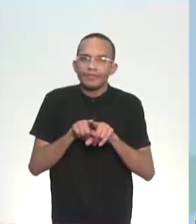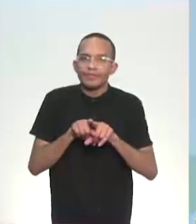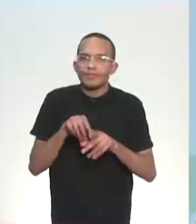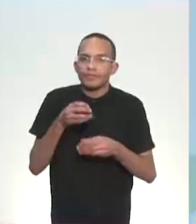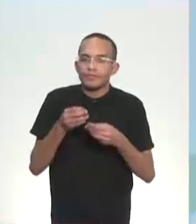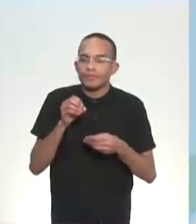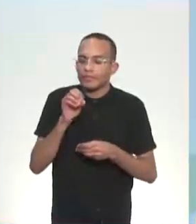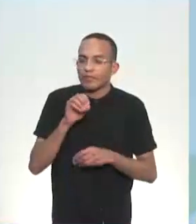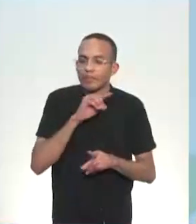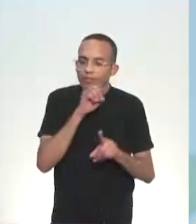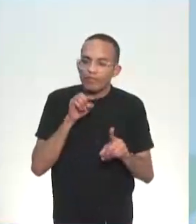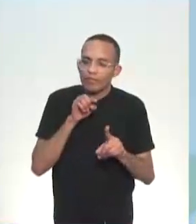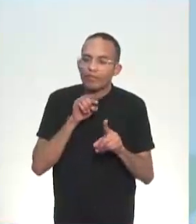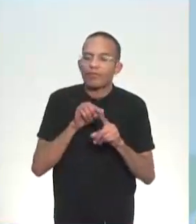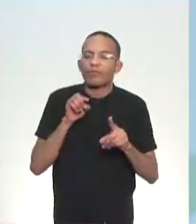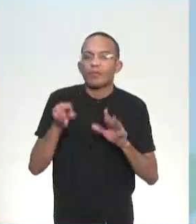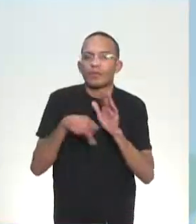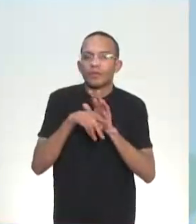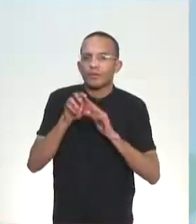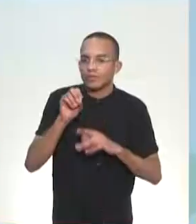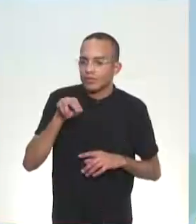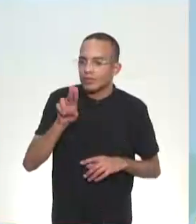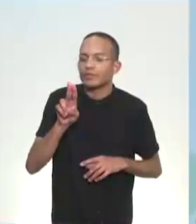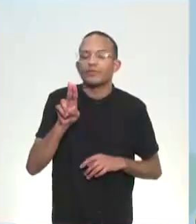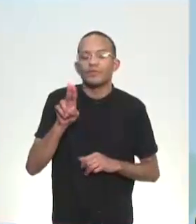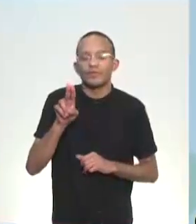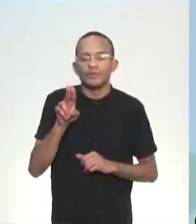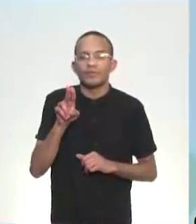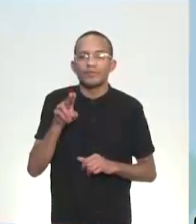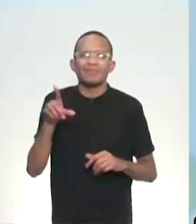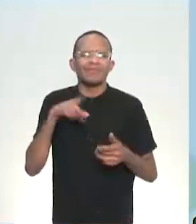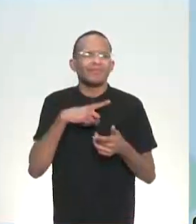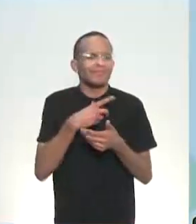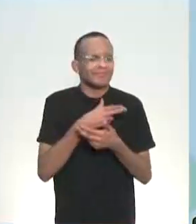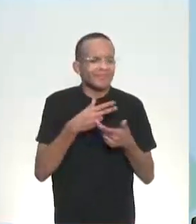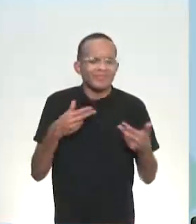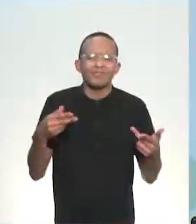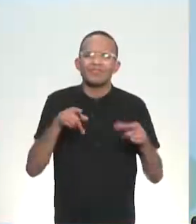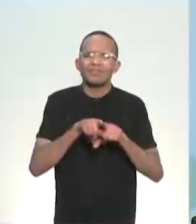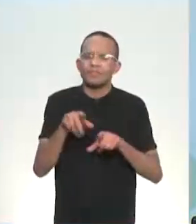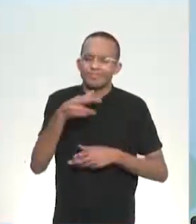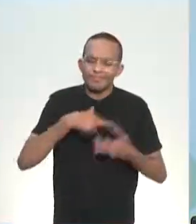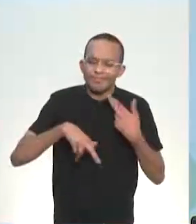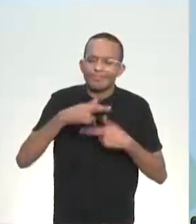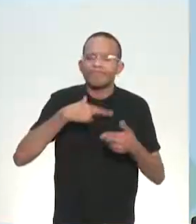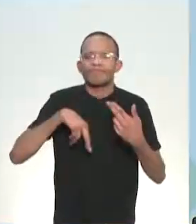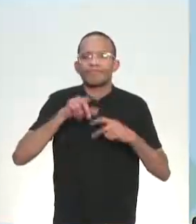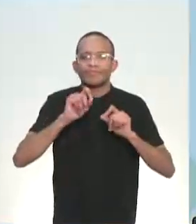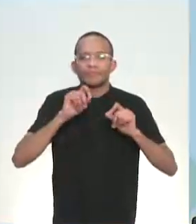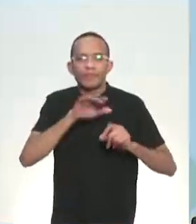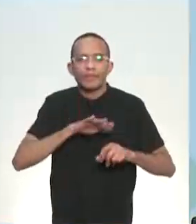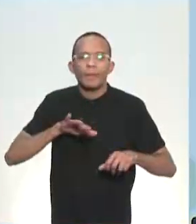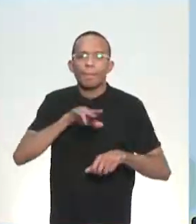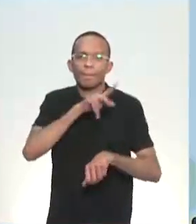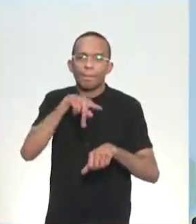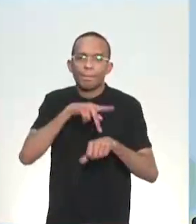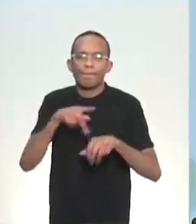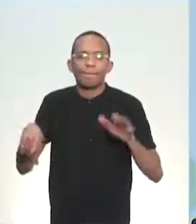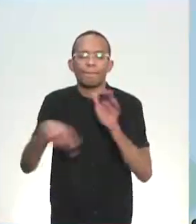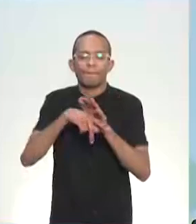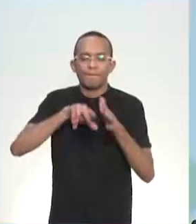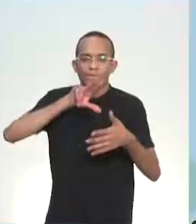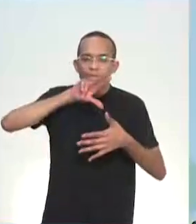aí da ODS, né, dos objetivos da ONU, né, tem muito, né, mas muita relação aí com os países aqui da